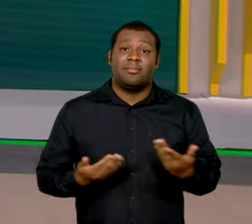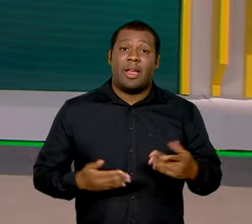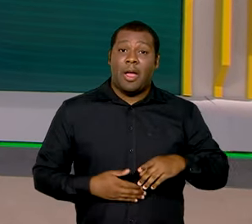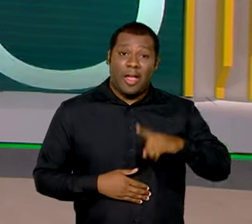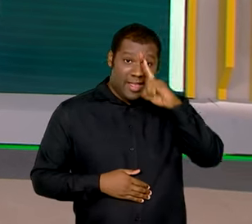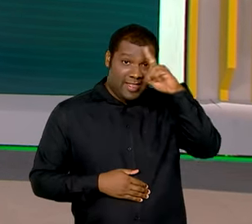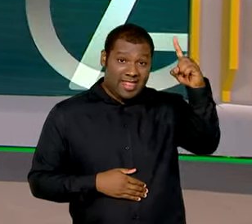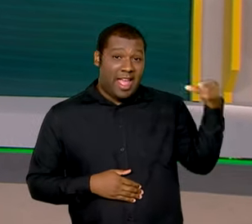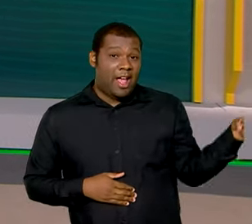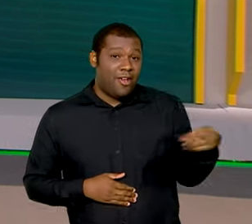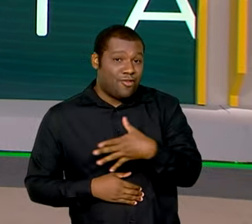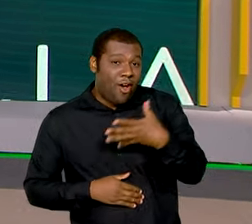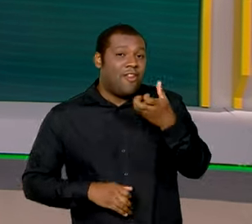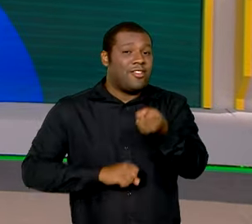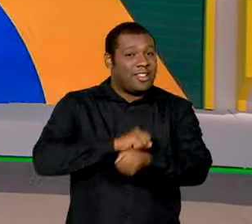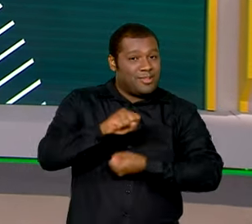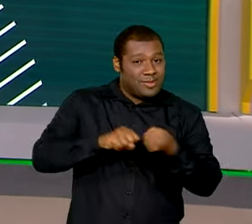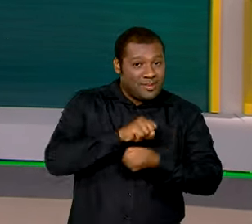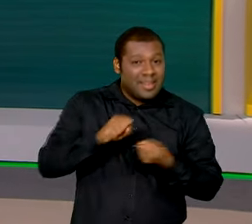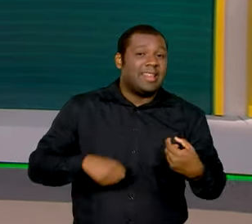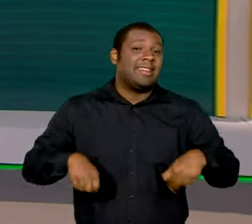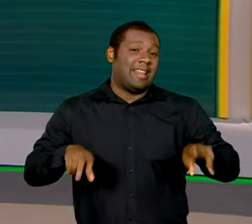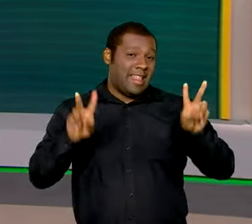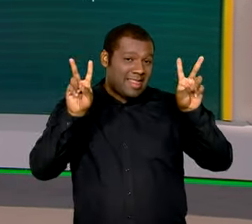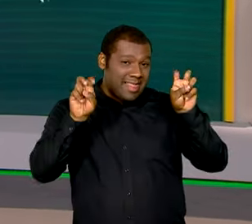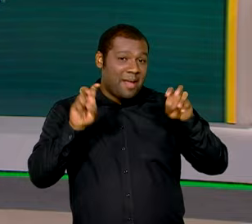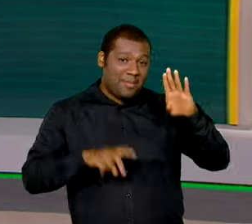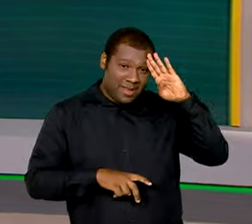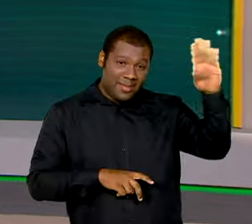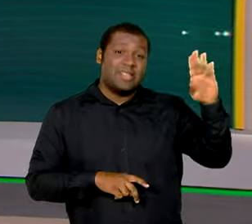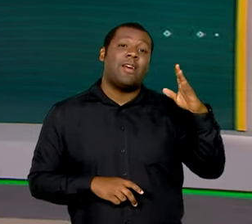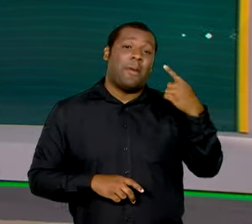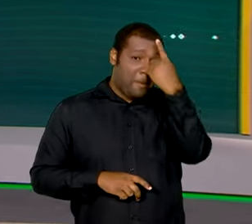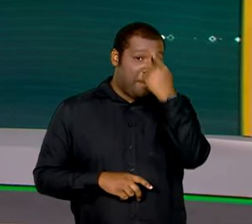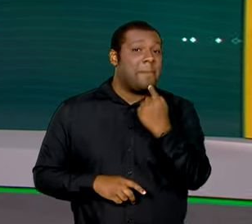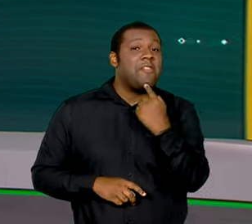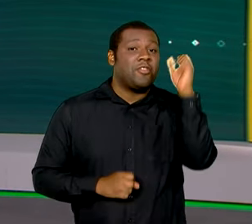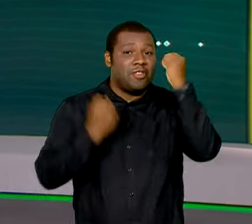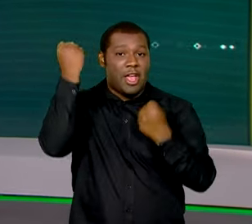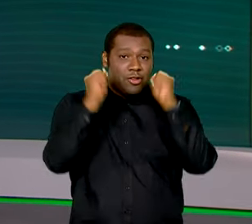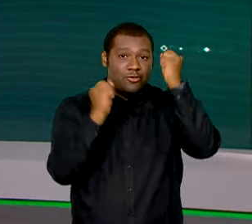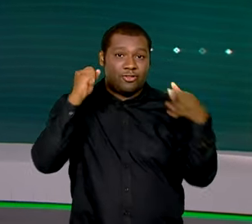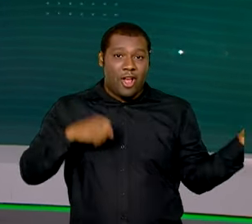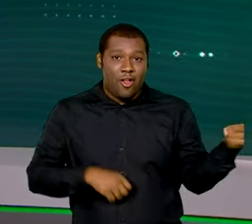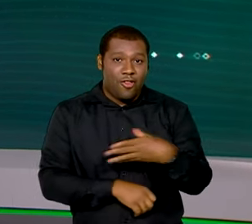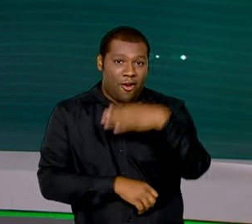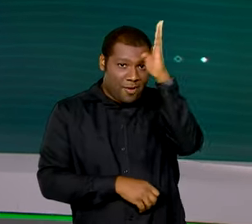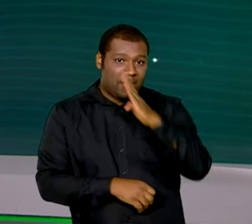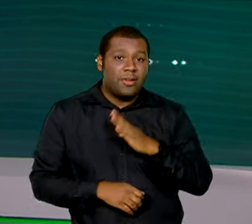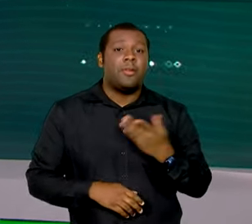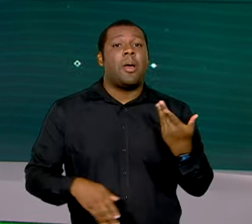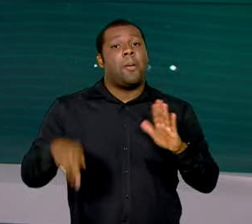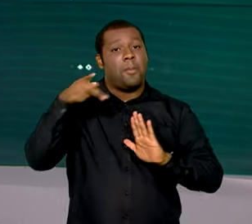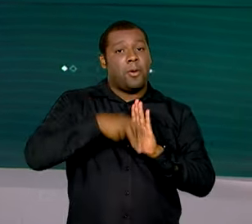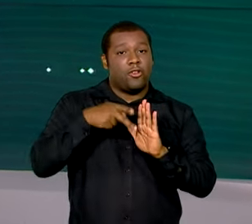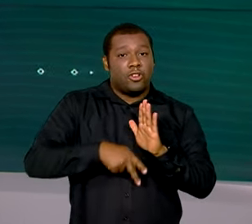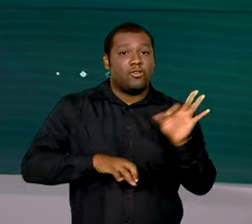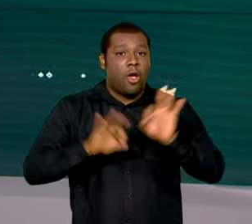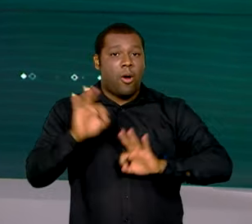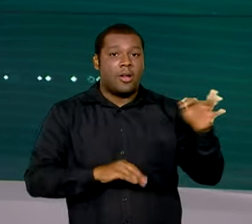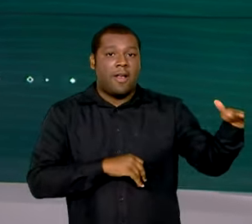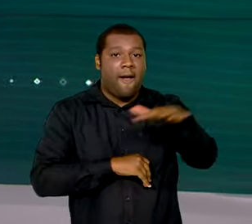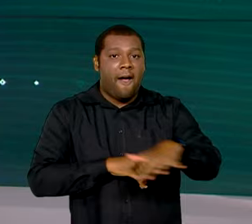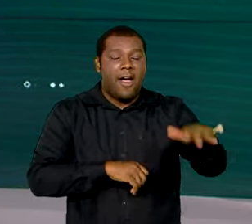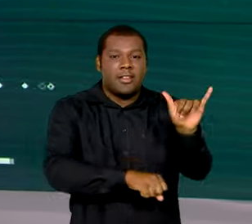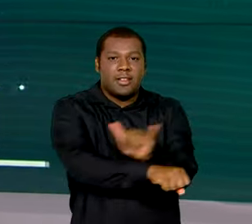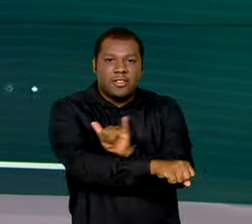Inovação e sustentabilidade estão no centro da nova indústria Brasil. O programa definiu áreas estratégicas